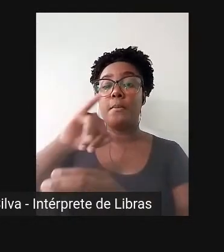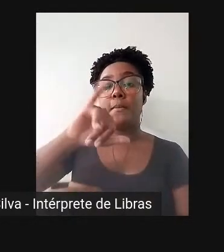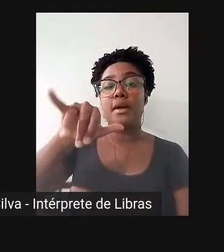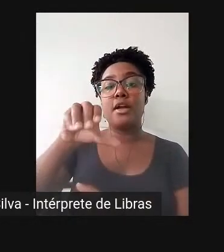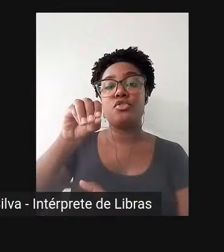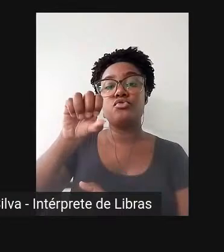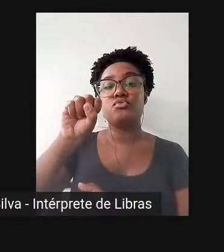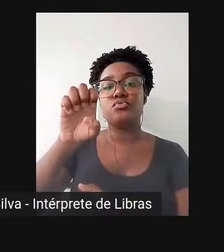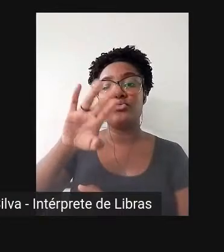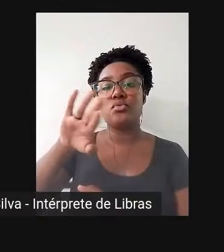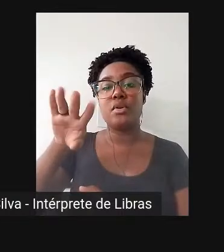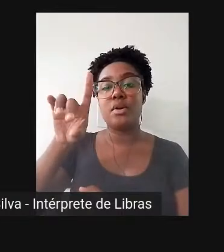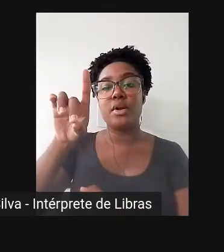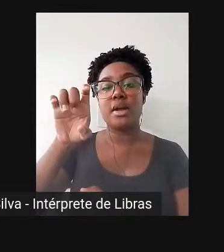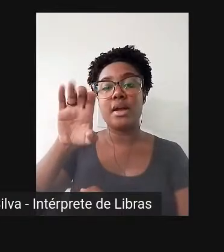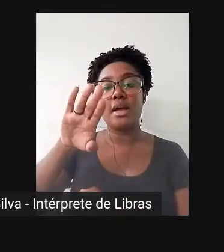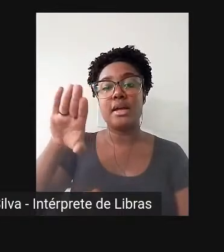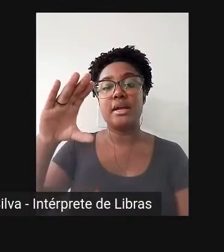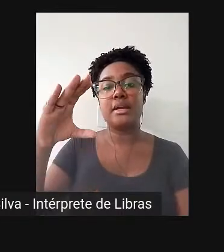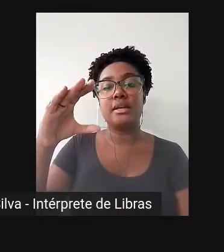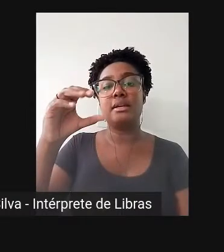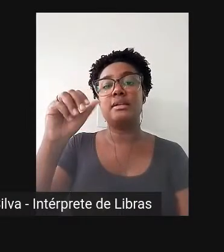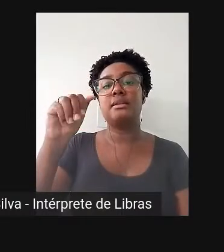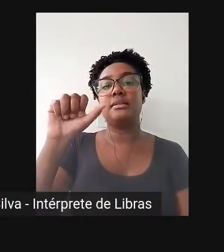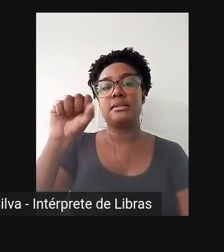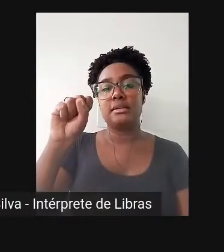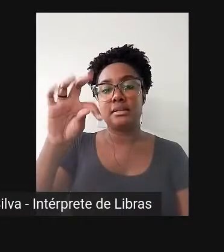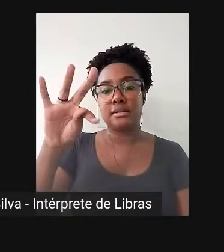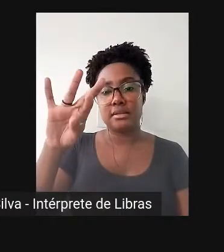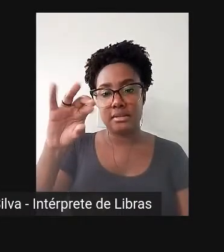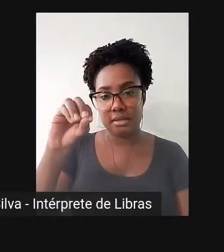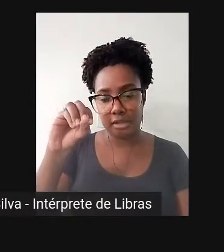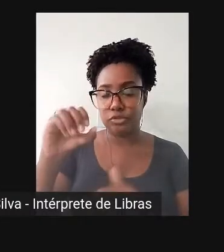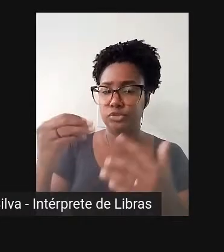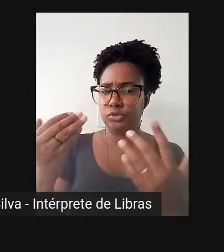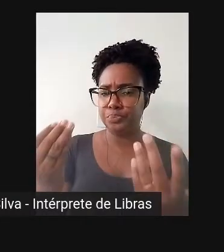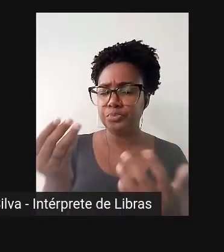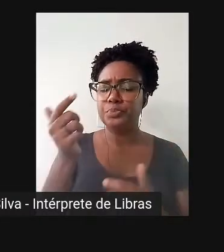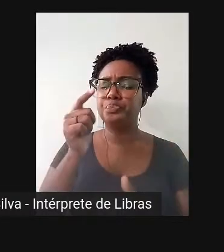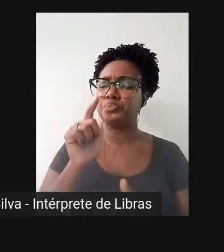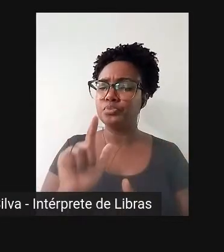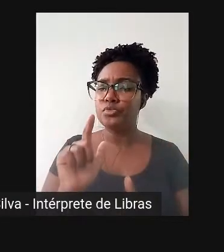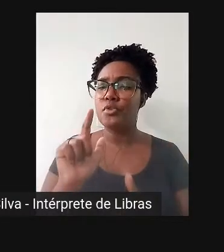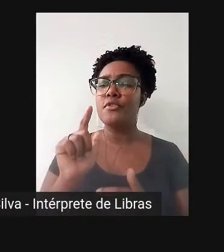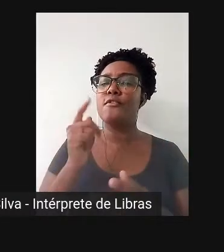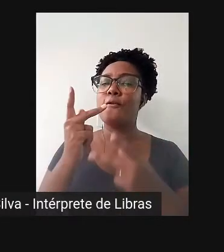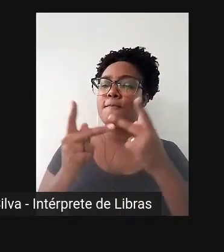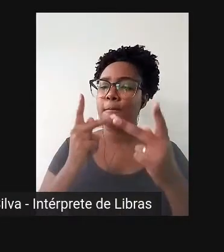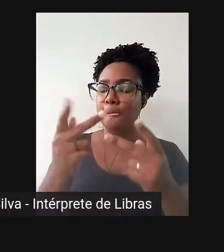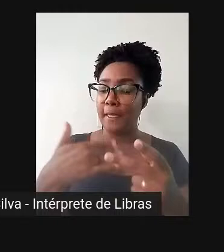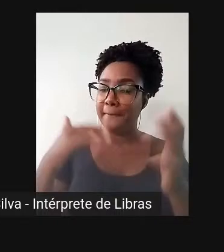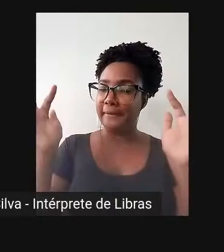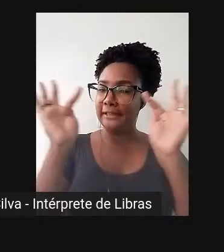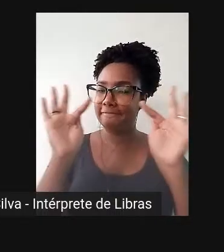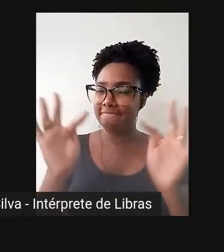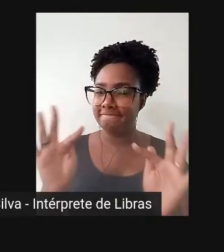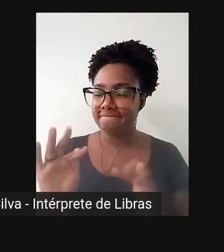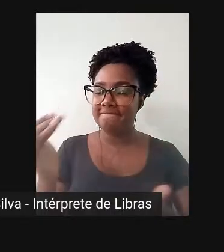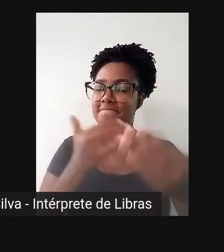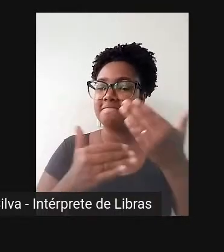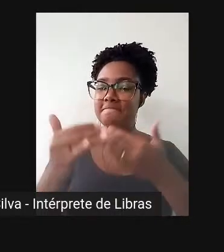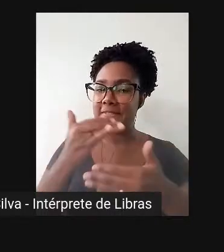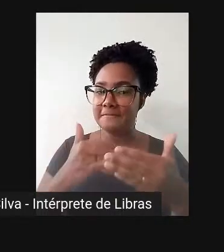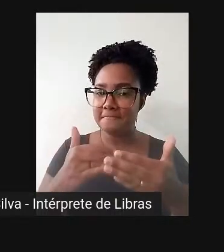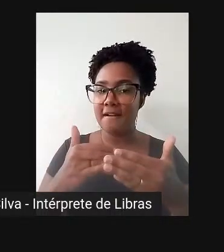Pernambuco. Então, mais uma vez, ressalto aqui a minha alegria e satisfação de estar aqui presente hoje